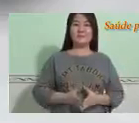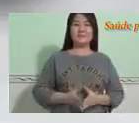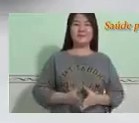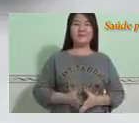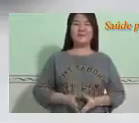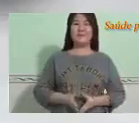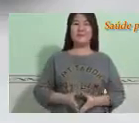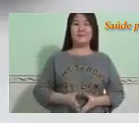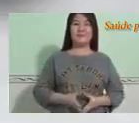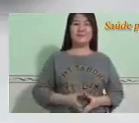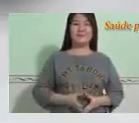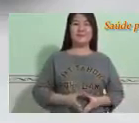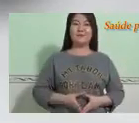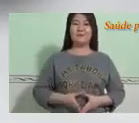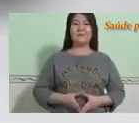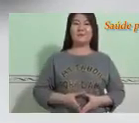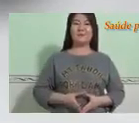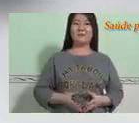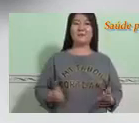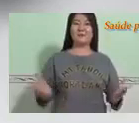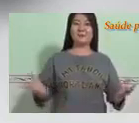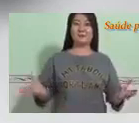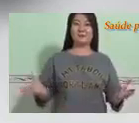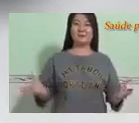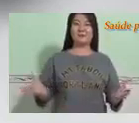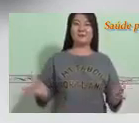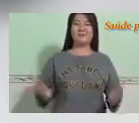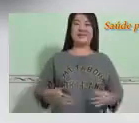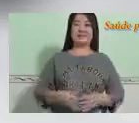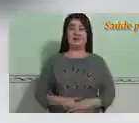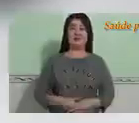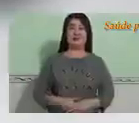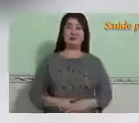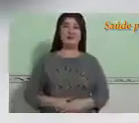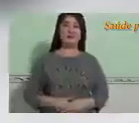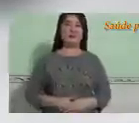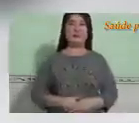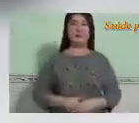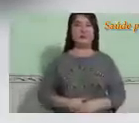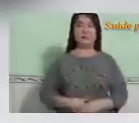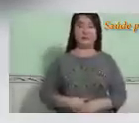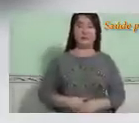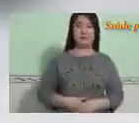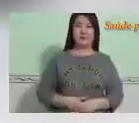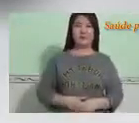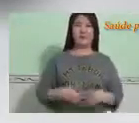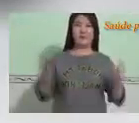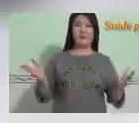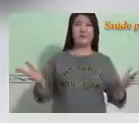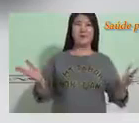Além disso, vírgula, deve apostar no uso de roupa íntima de algodão e usar apenas roupas largas durante o primeiro